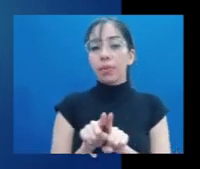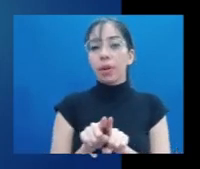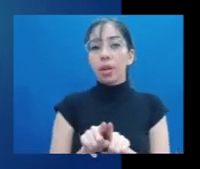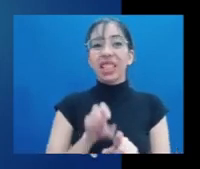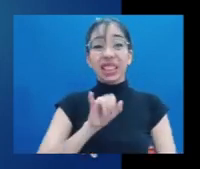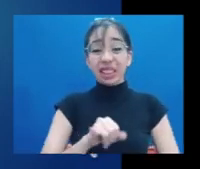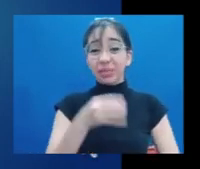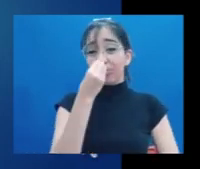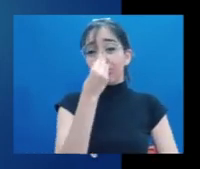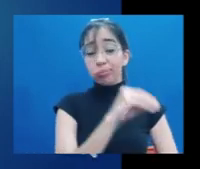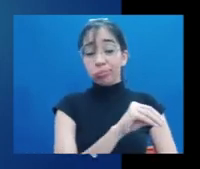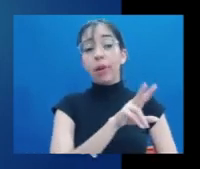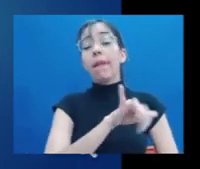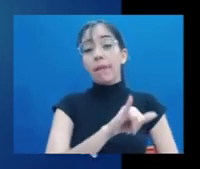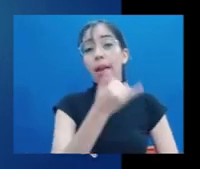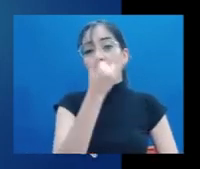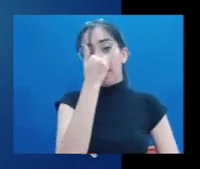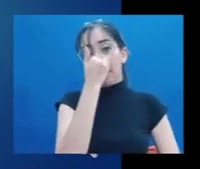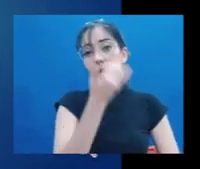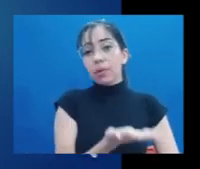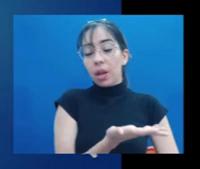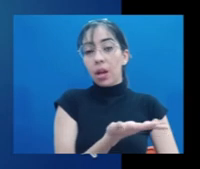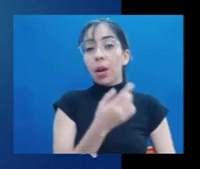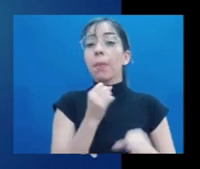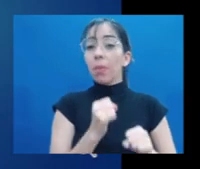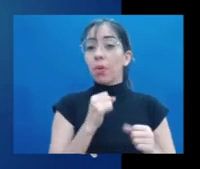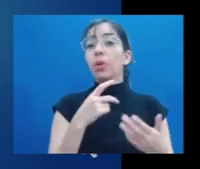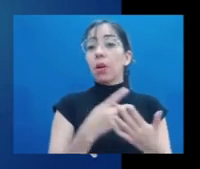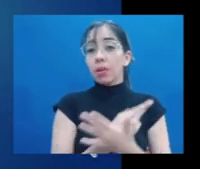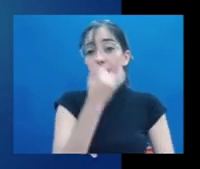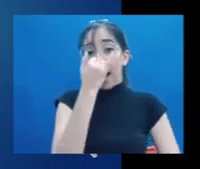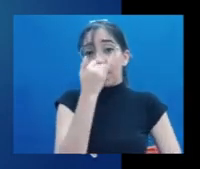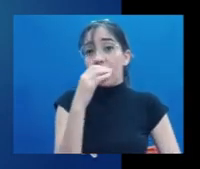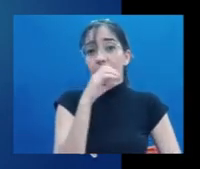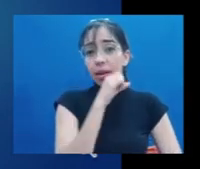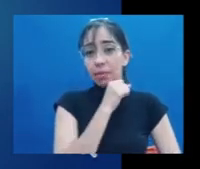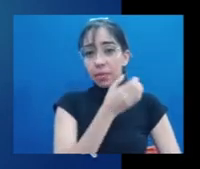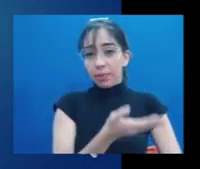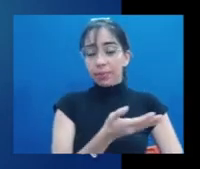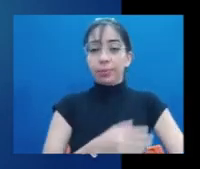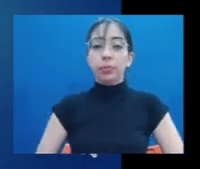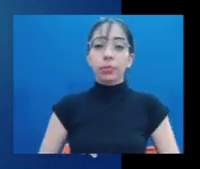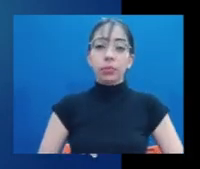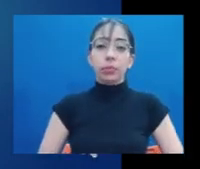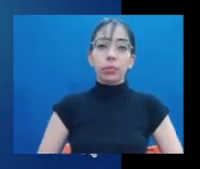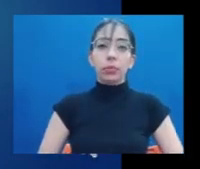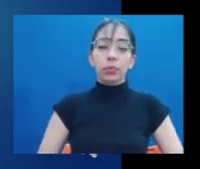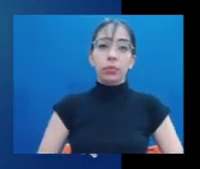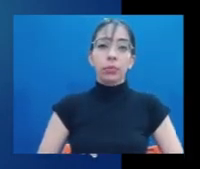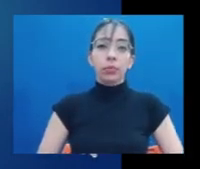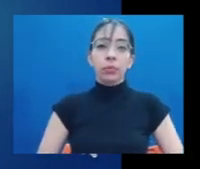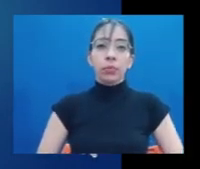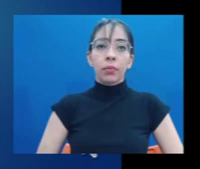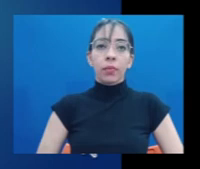escala ali para limpeza, né? Tem que ser, no mínimo, mensal, né? Que se tira tudo, vê realmente o que está ali na validade, o que não está